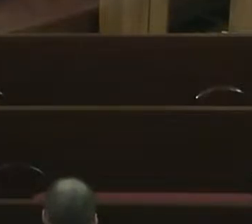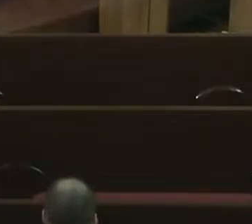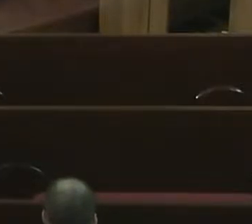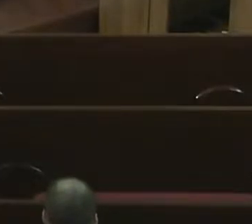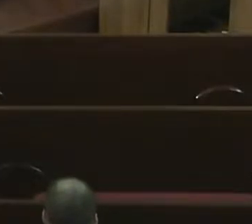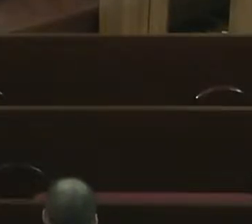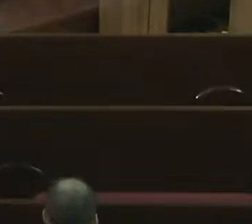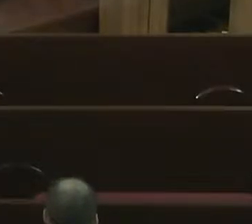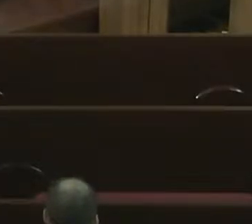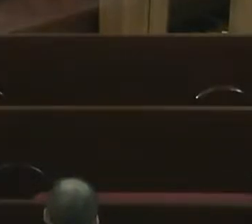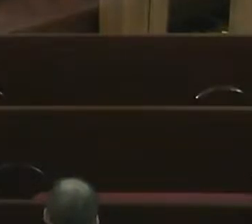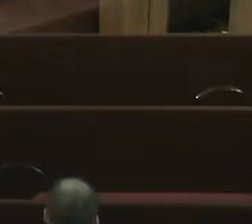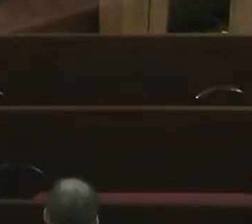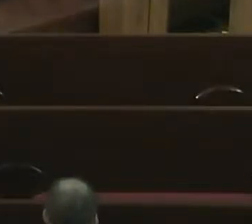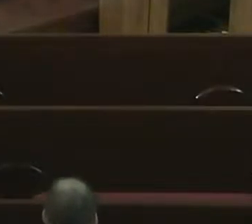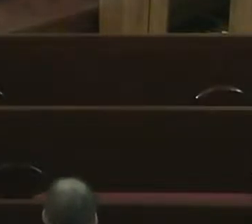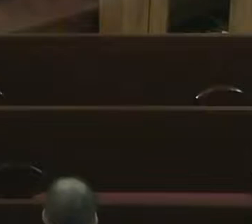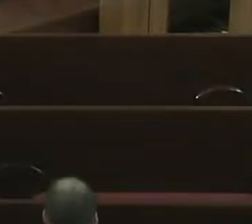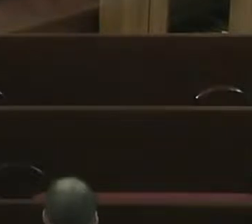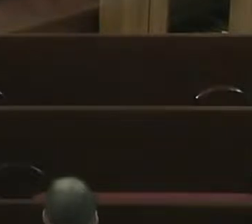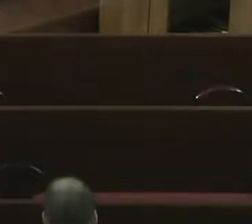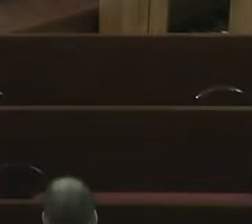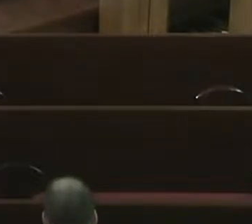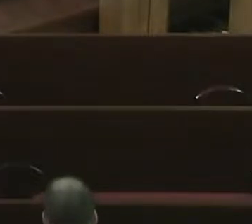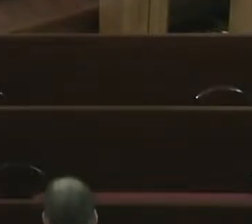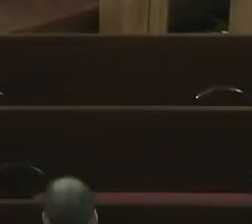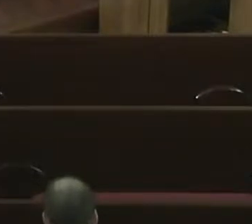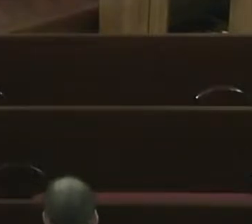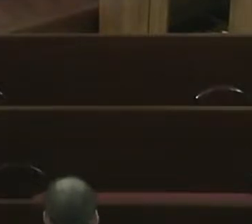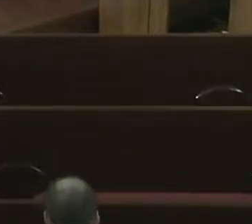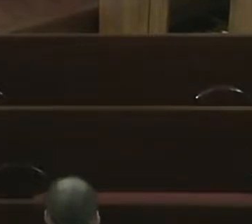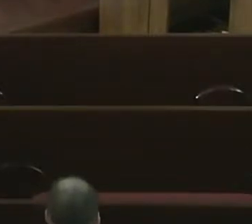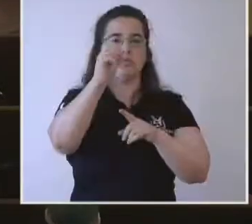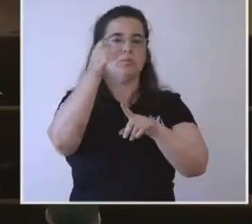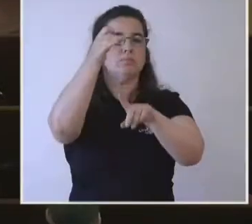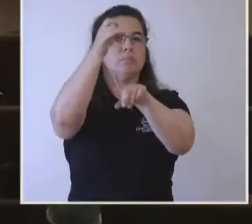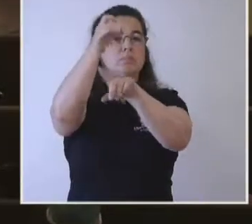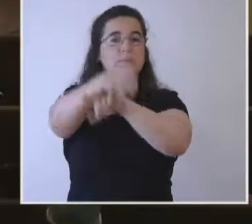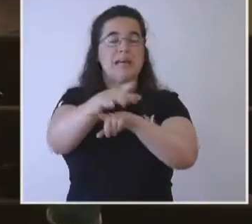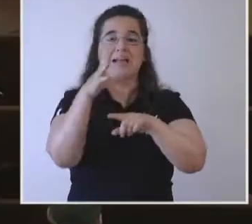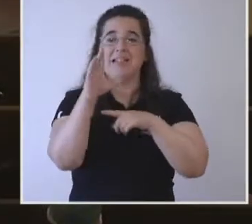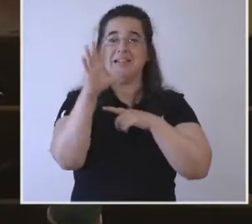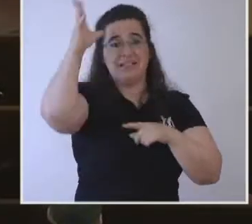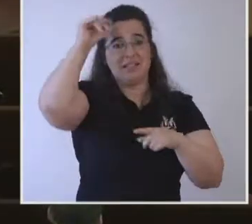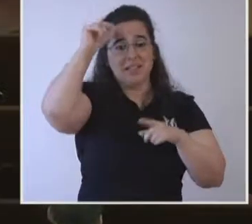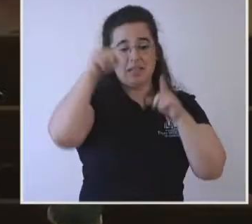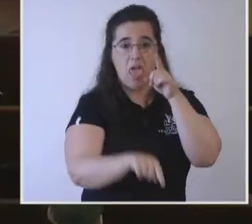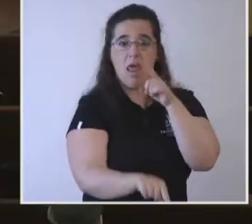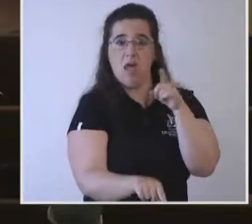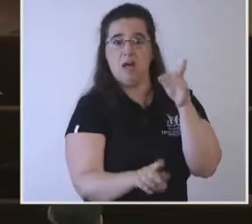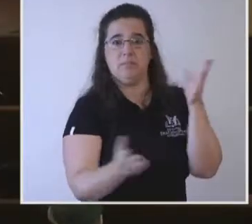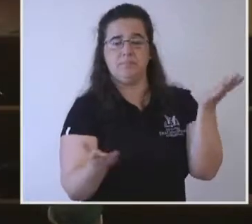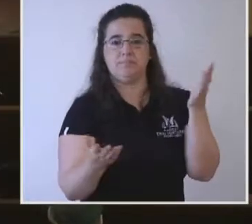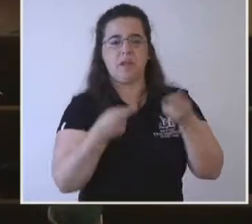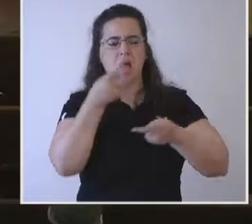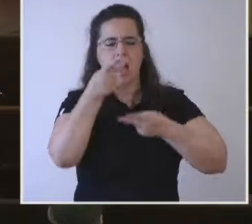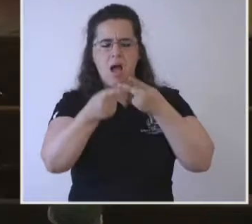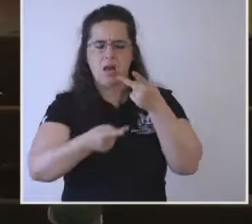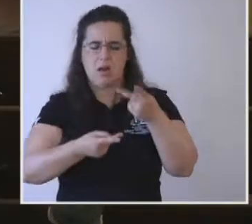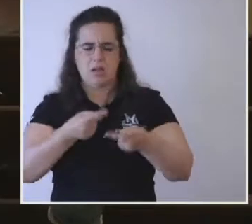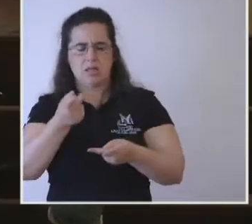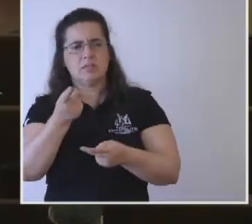Algumas coisas estão erradas, se calhar os vegetarianos têm que corrigir algumas coisas. Bom, mas a análise permite-nos